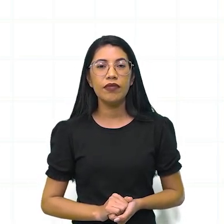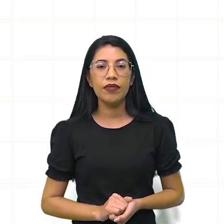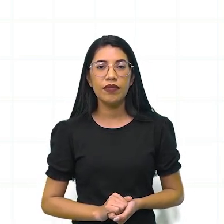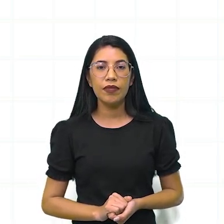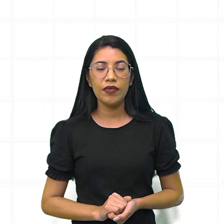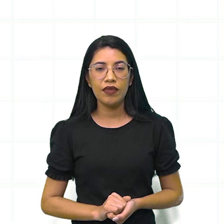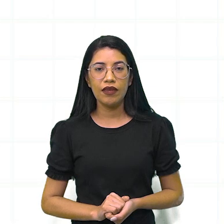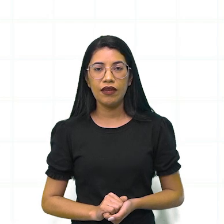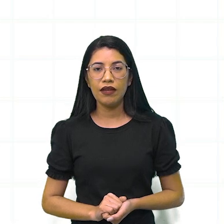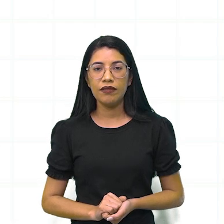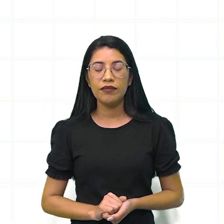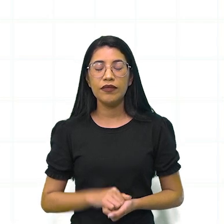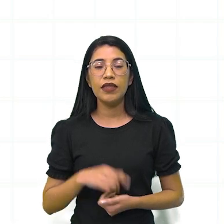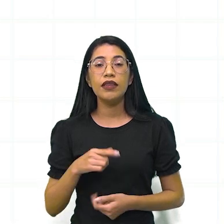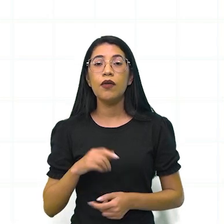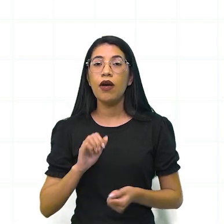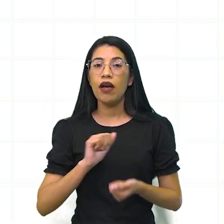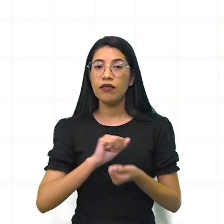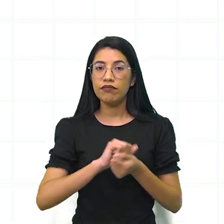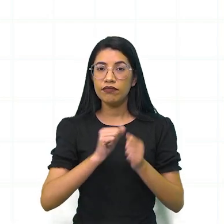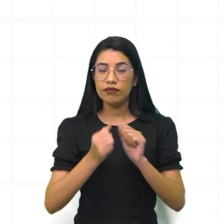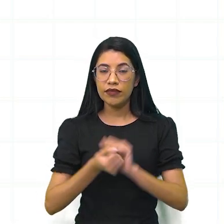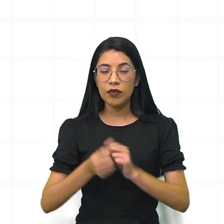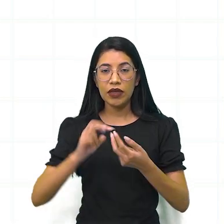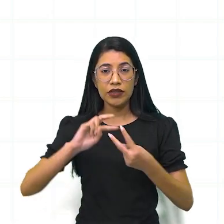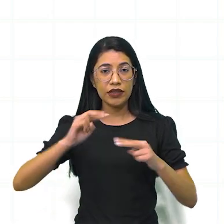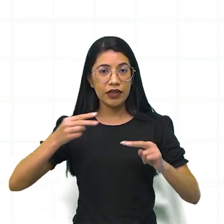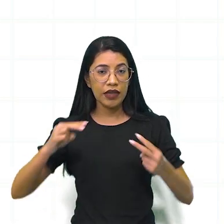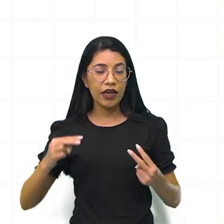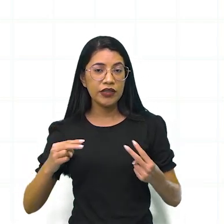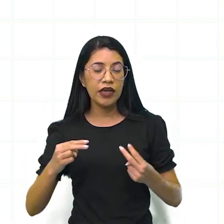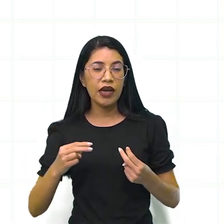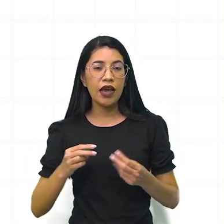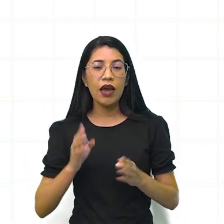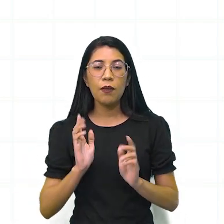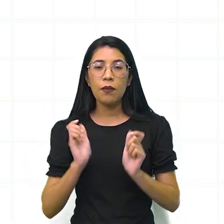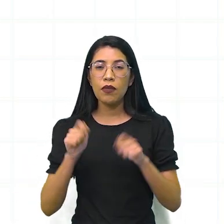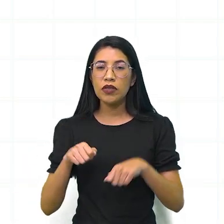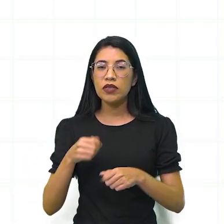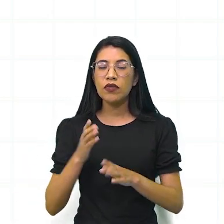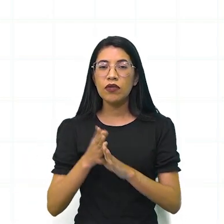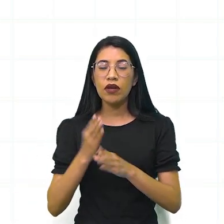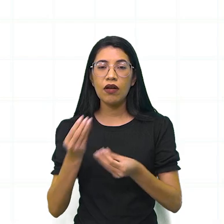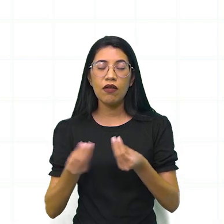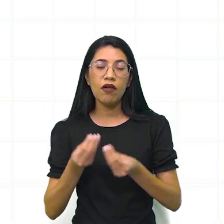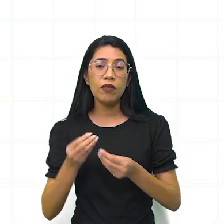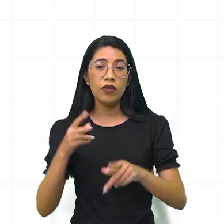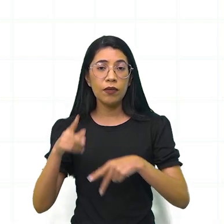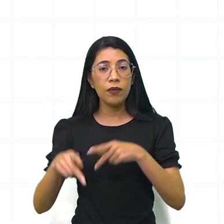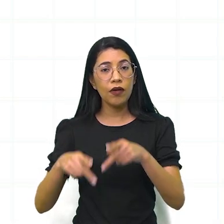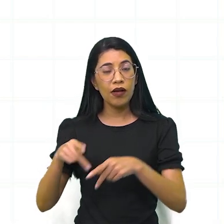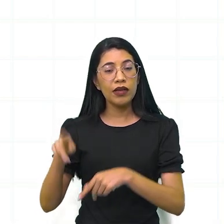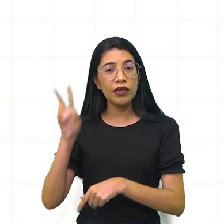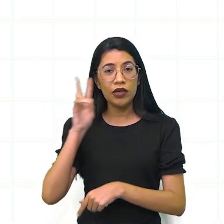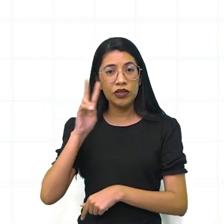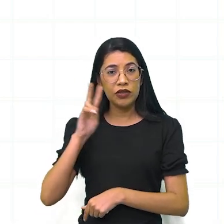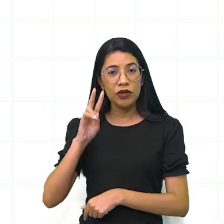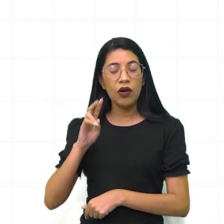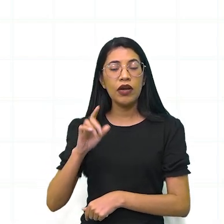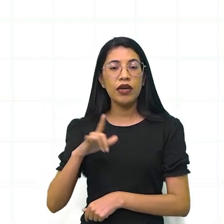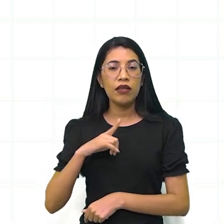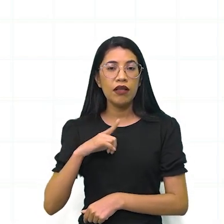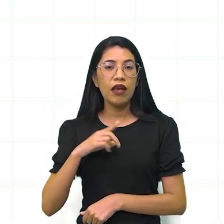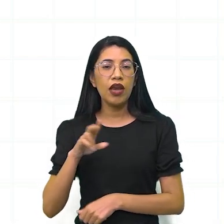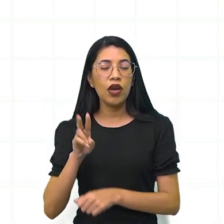Essa adaptação genética é mais comum em população com histórico de criação de gado